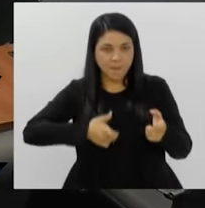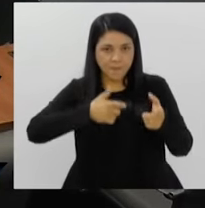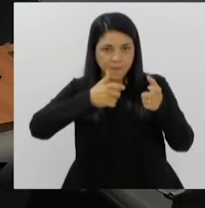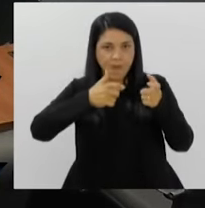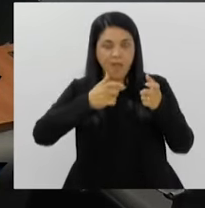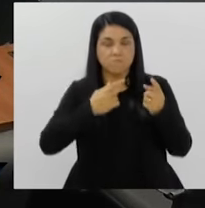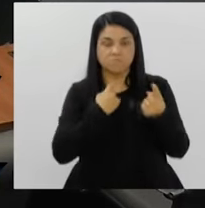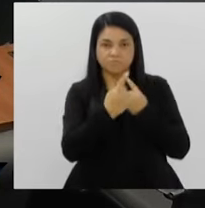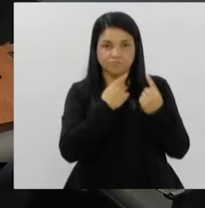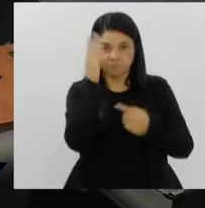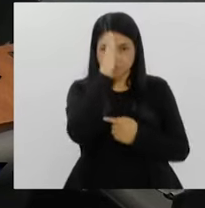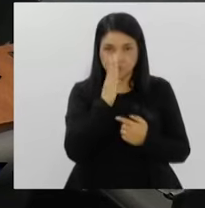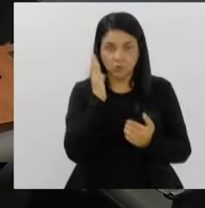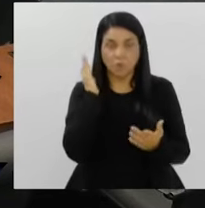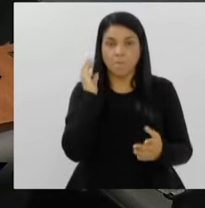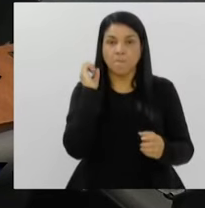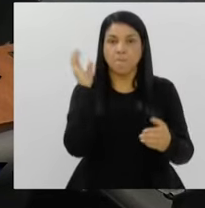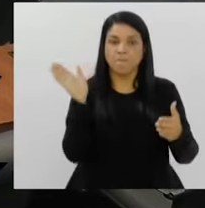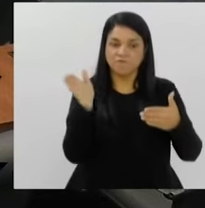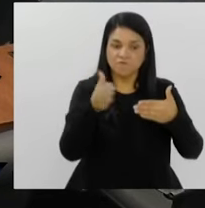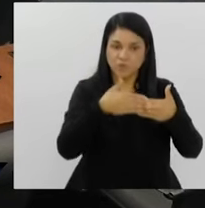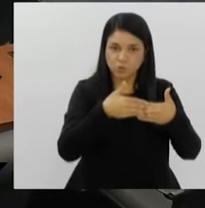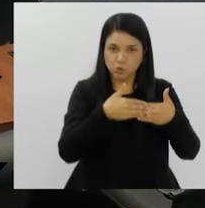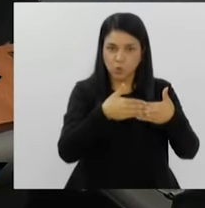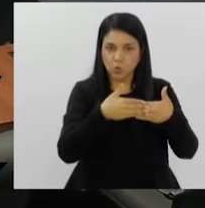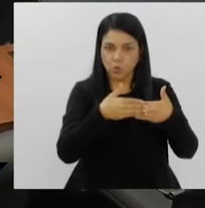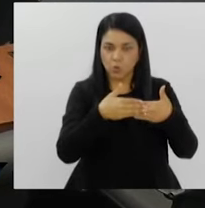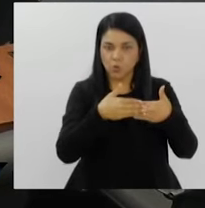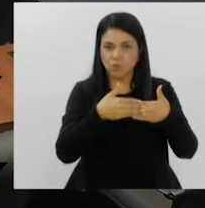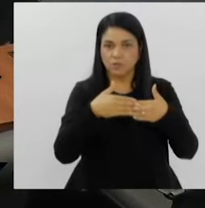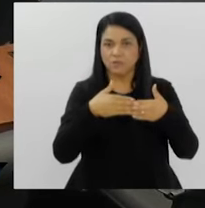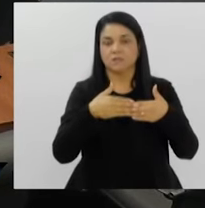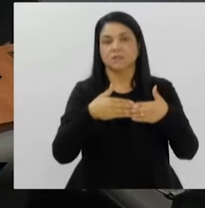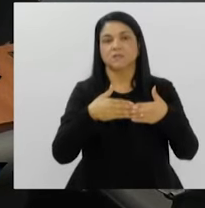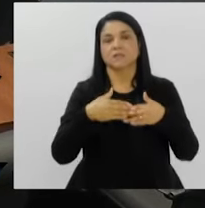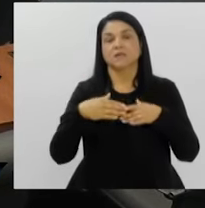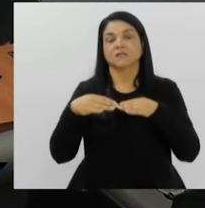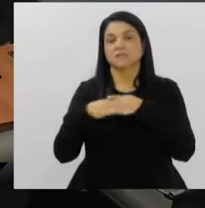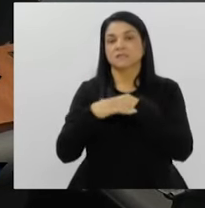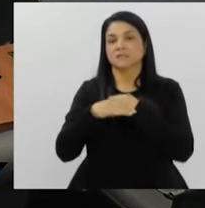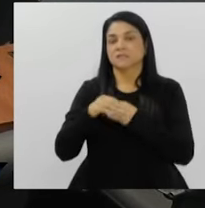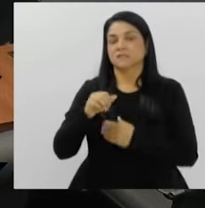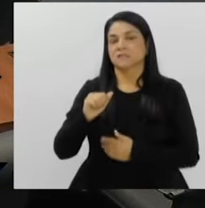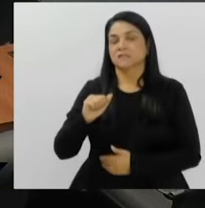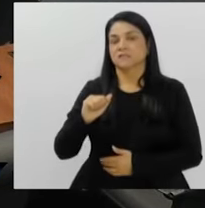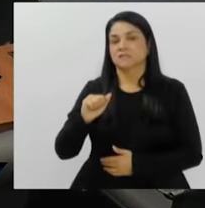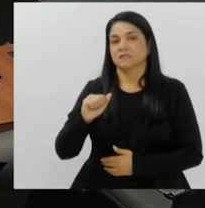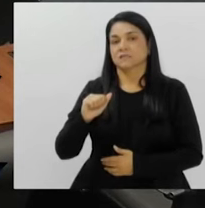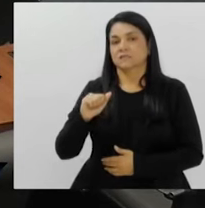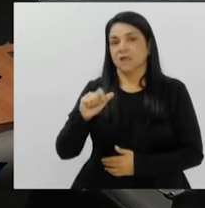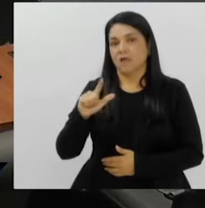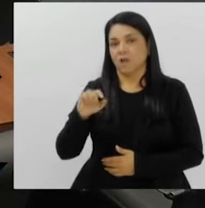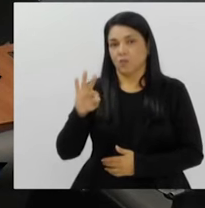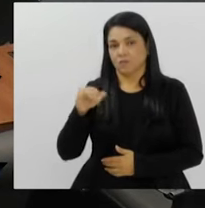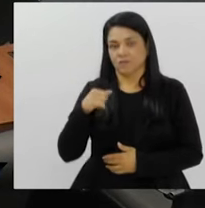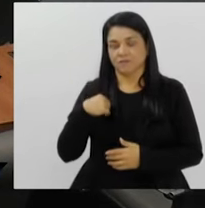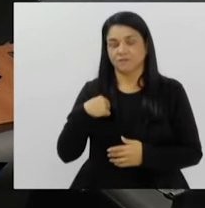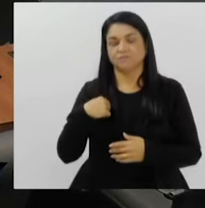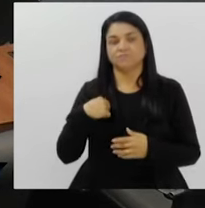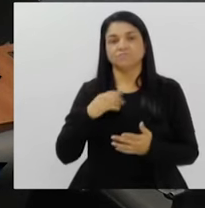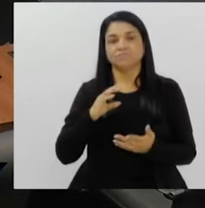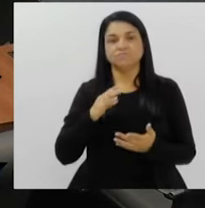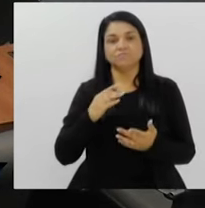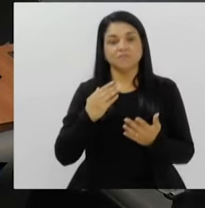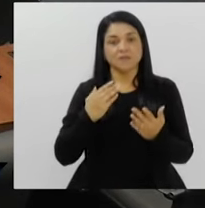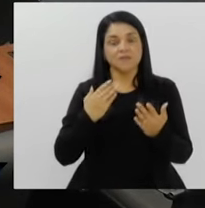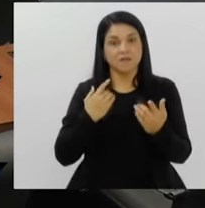parou na altura da Cidade Alta, o trânsito na pista central e na pista lateral, sentido centro,